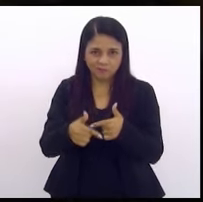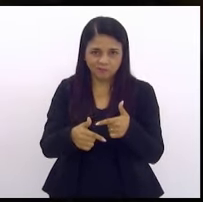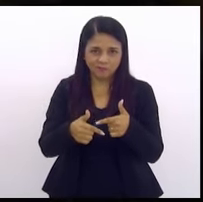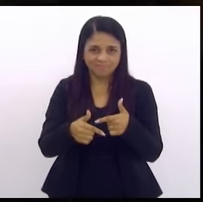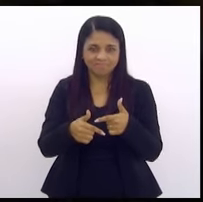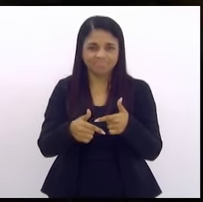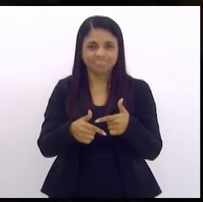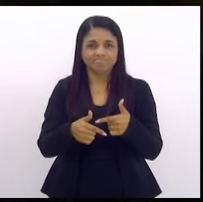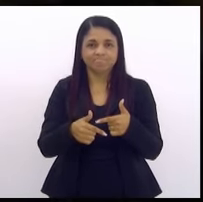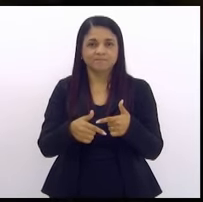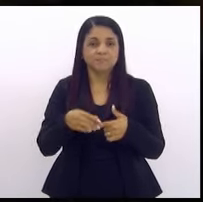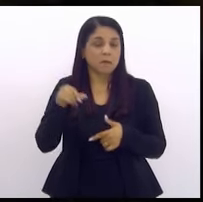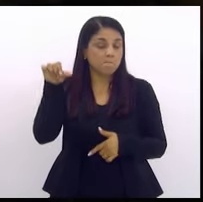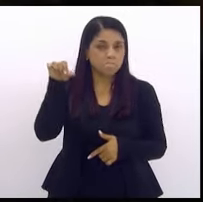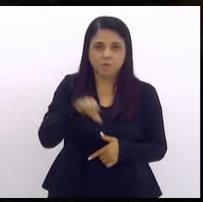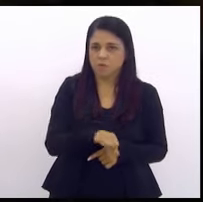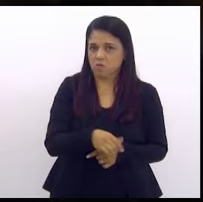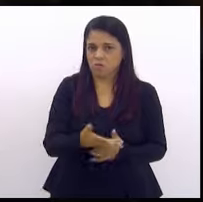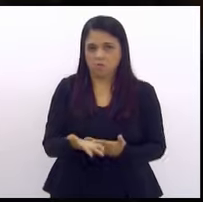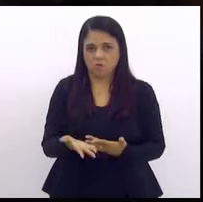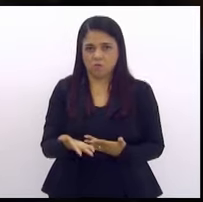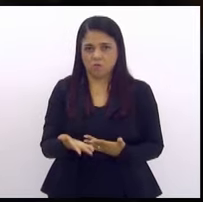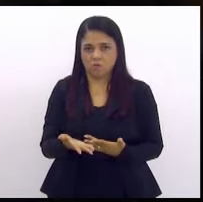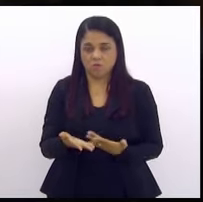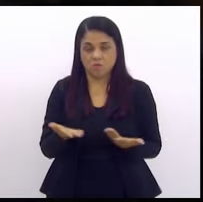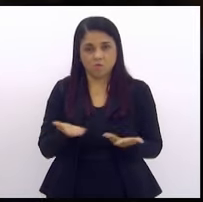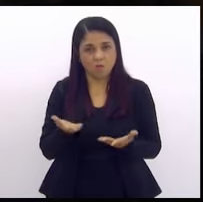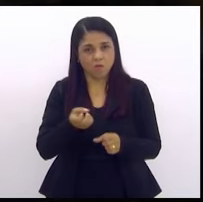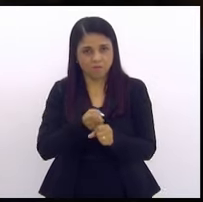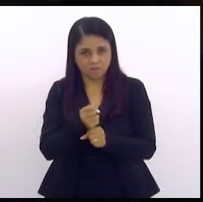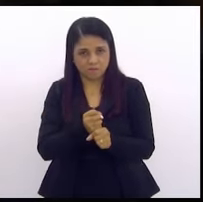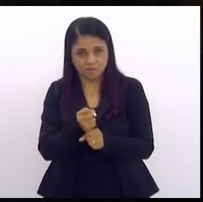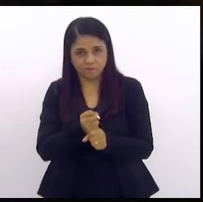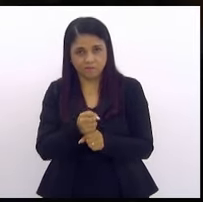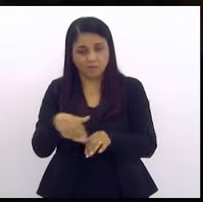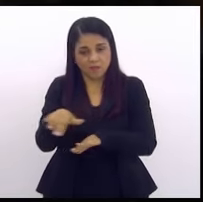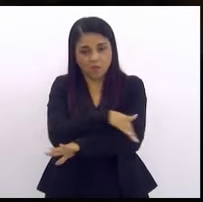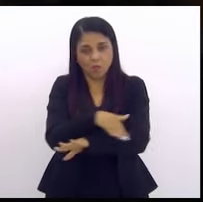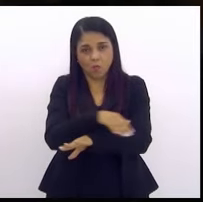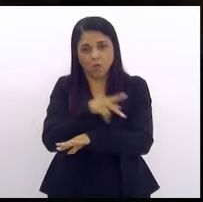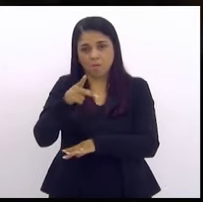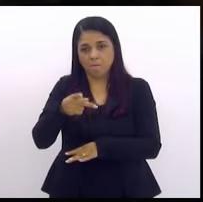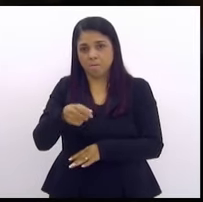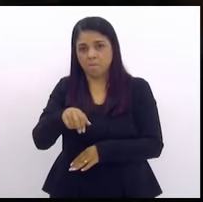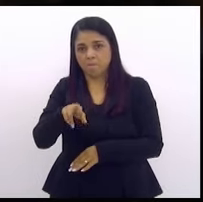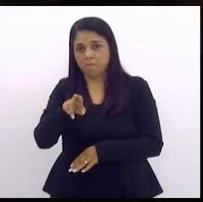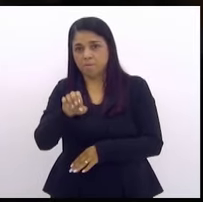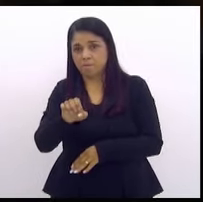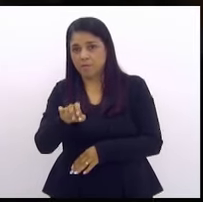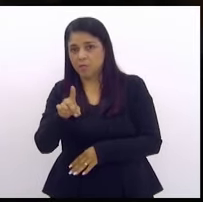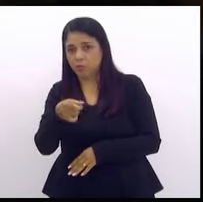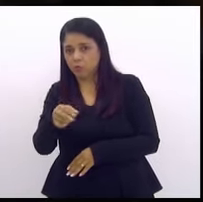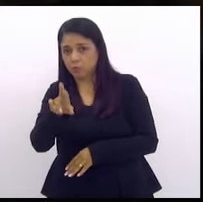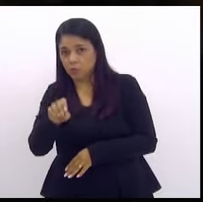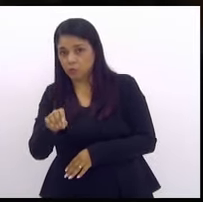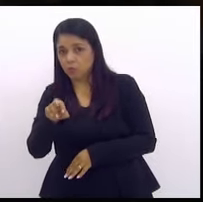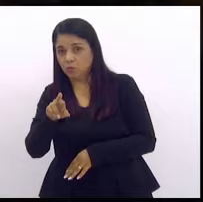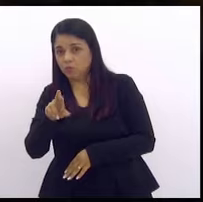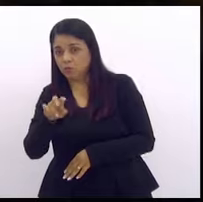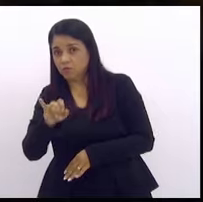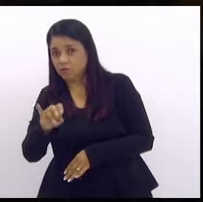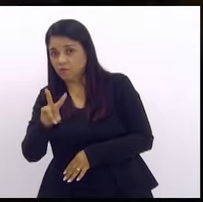gente teria tido uma tragédia. Ainda nesse ano, na rua Pedro Ivo, no Morém, um ônibus perdeu o